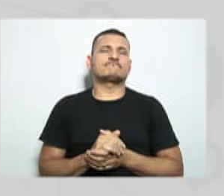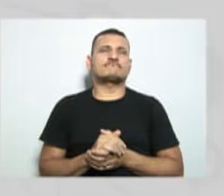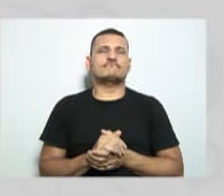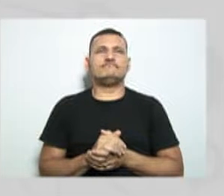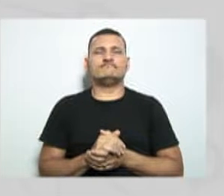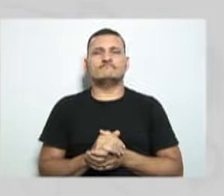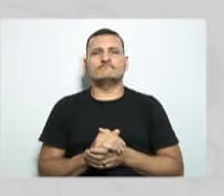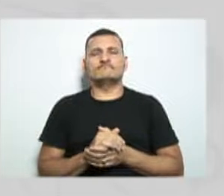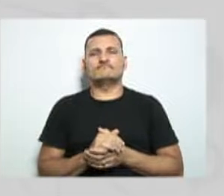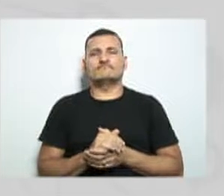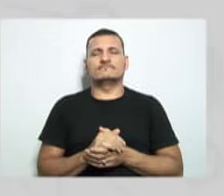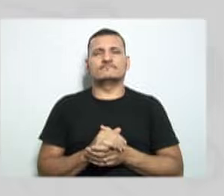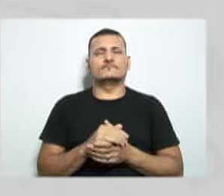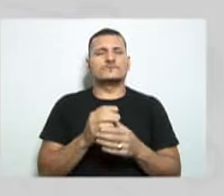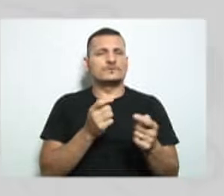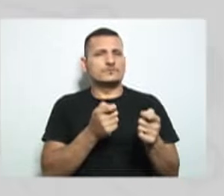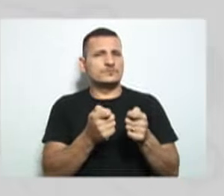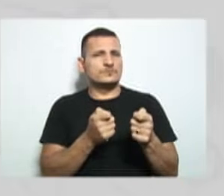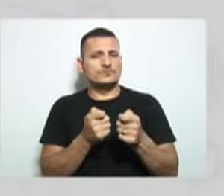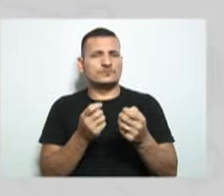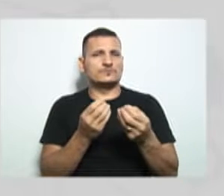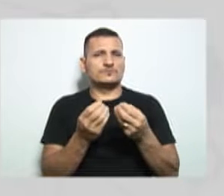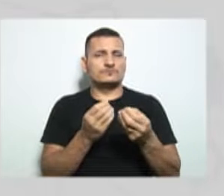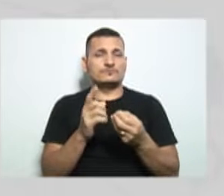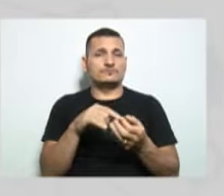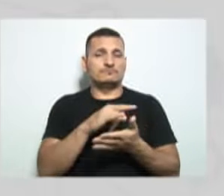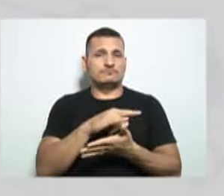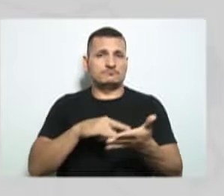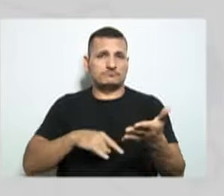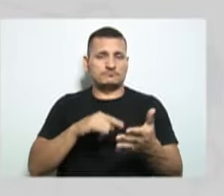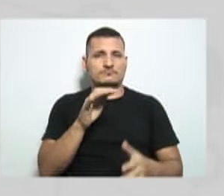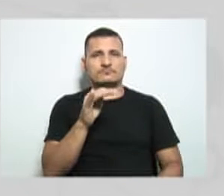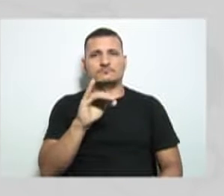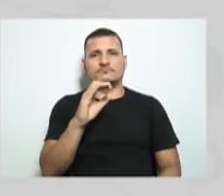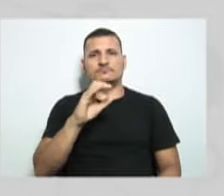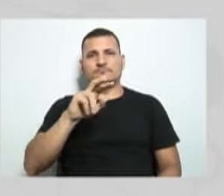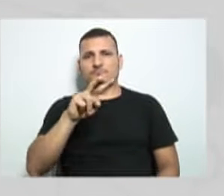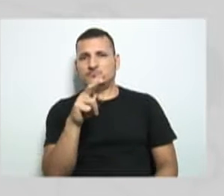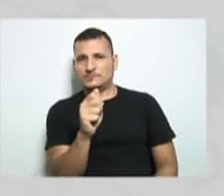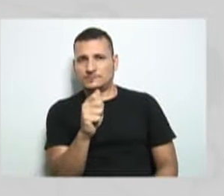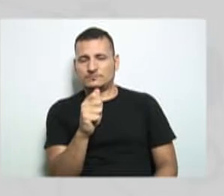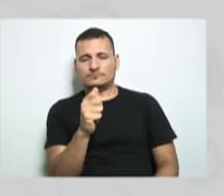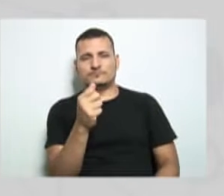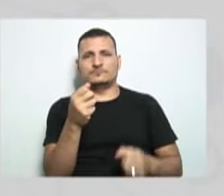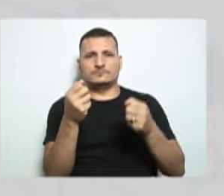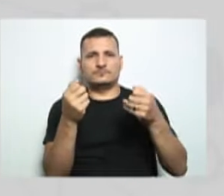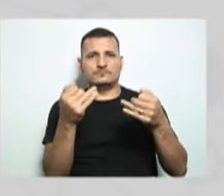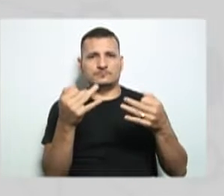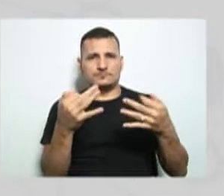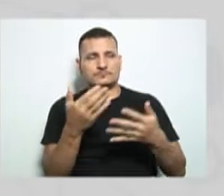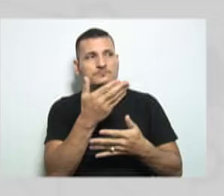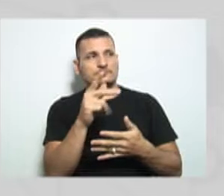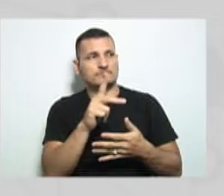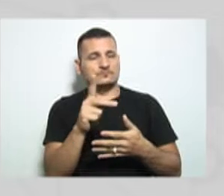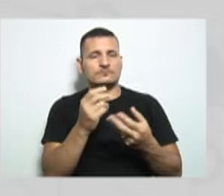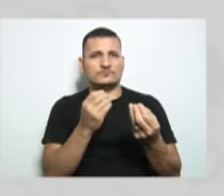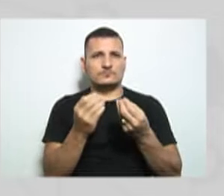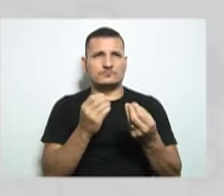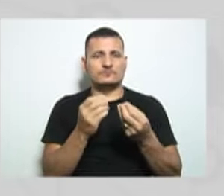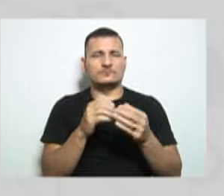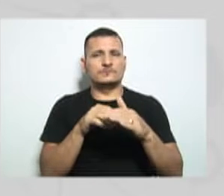dele? O controle é feito através de fichas de controle de estoque, como a professora Fernanda já comentou, e